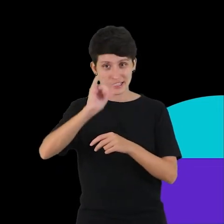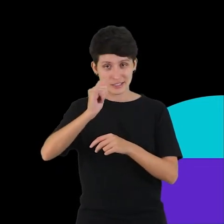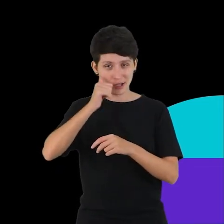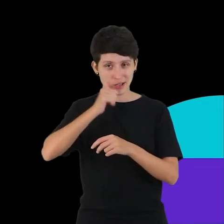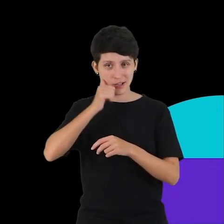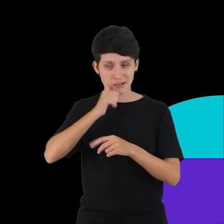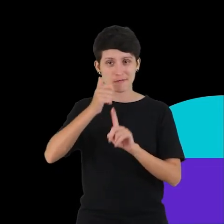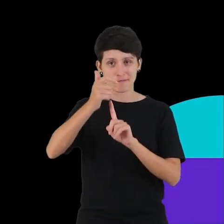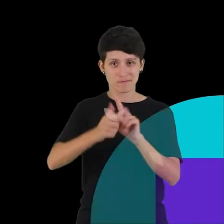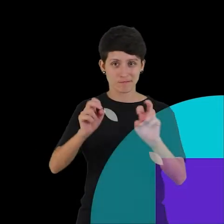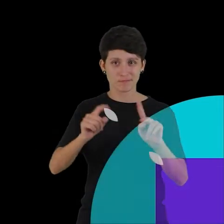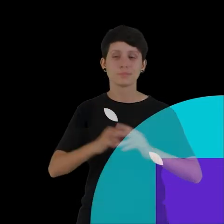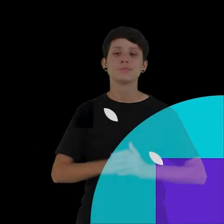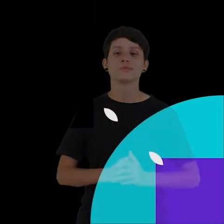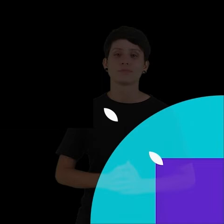deixa eu